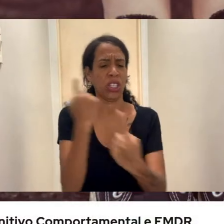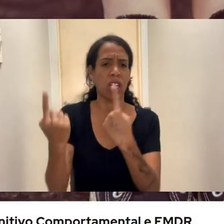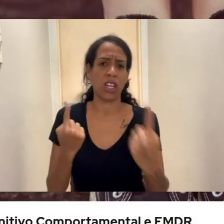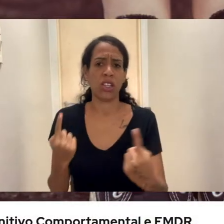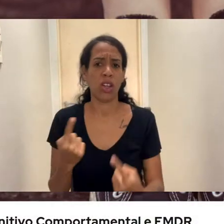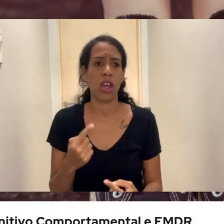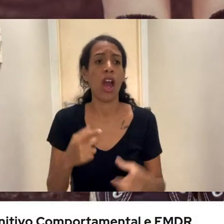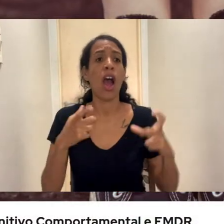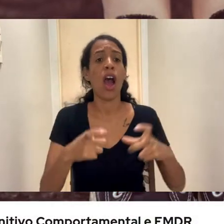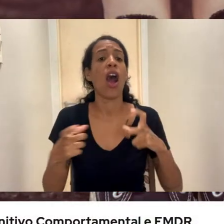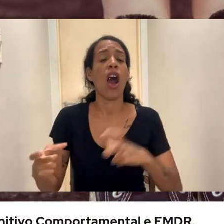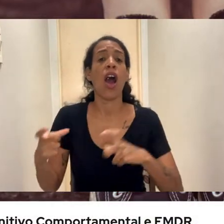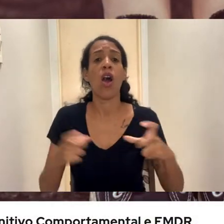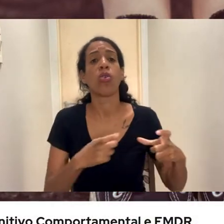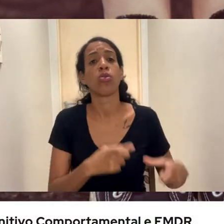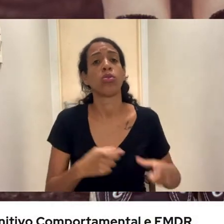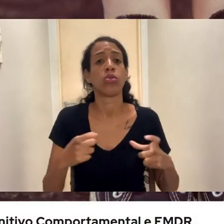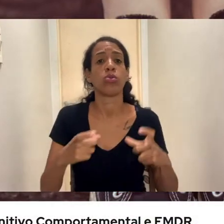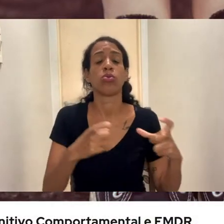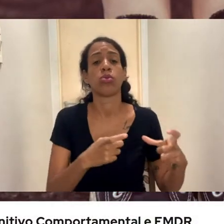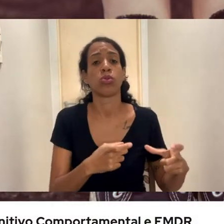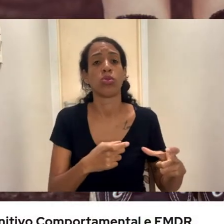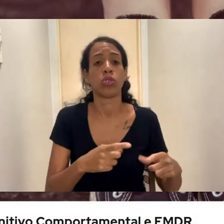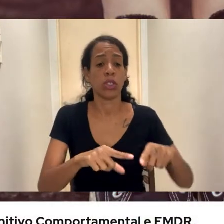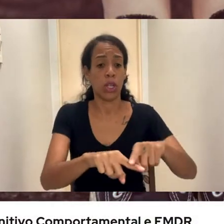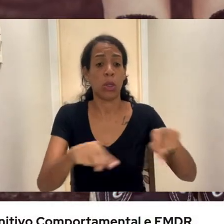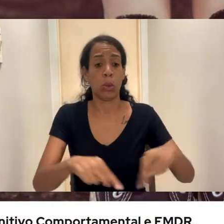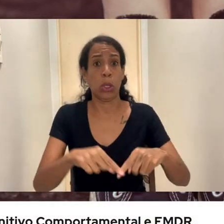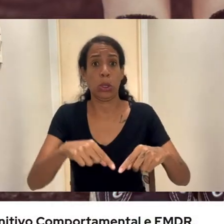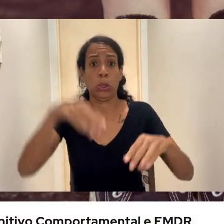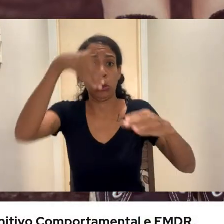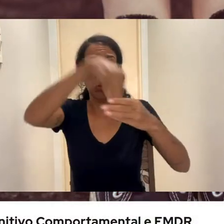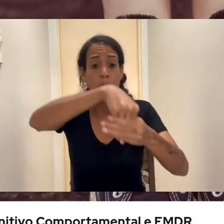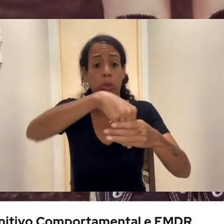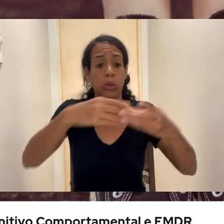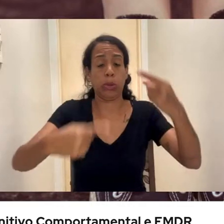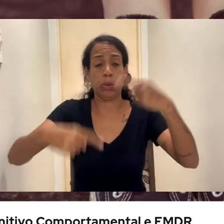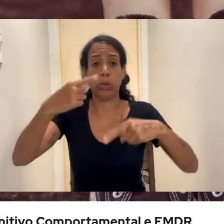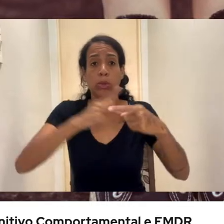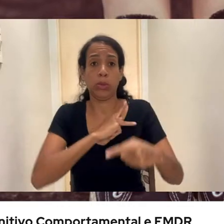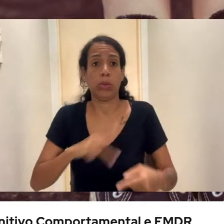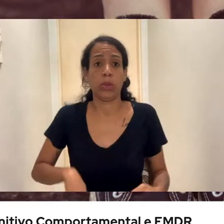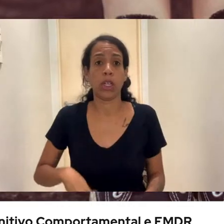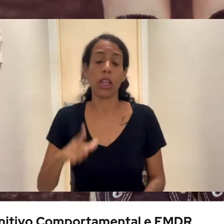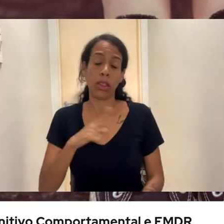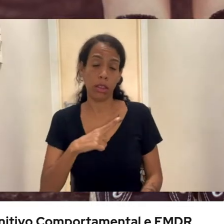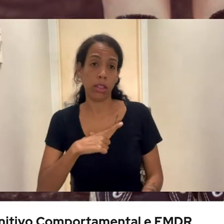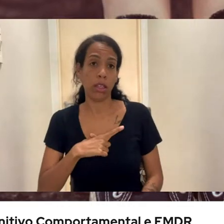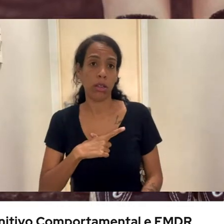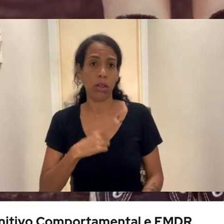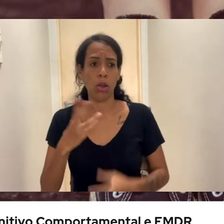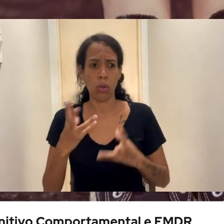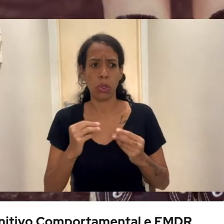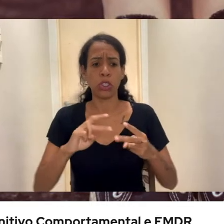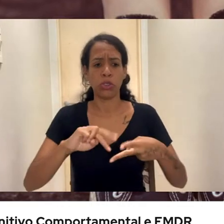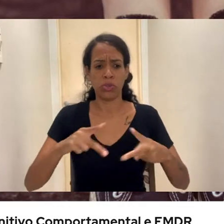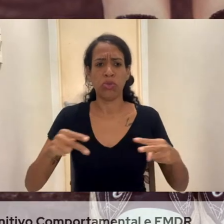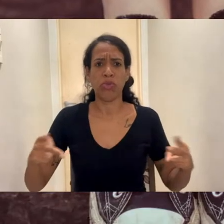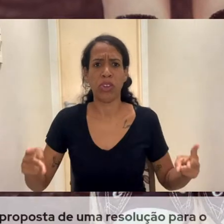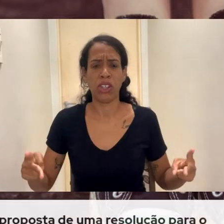Aonde você, no campo das políticas públicas, você vai ter algo completamente diferente